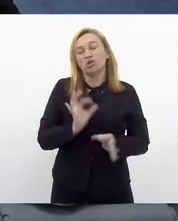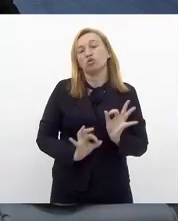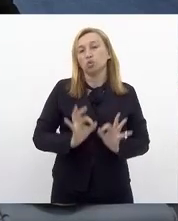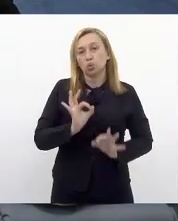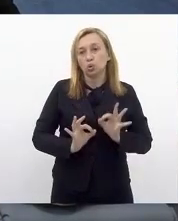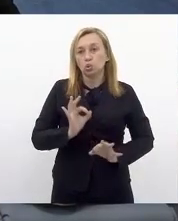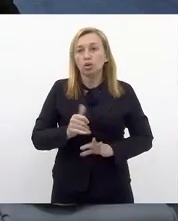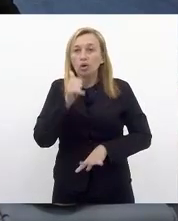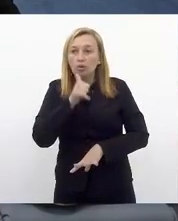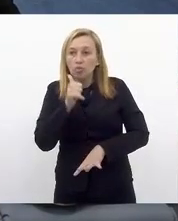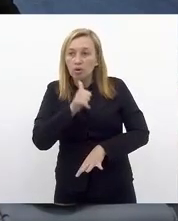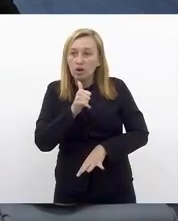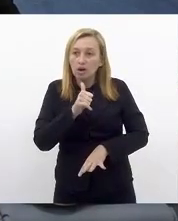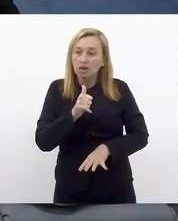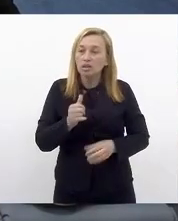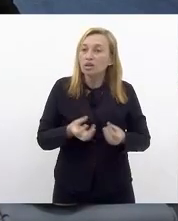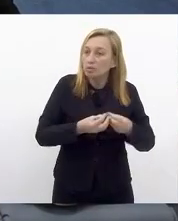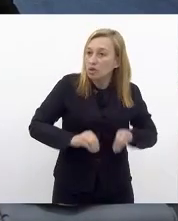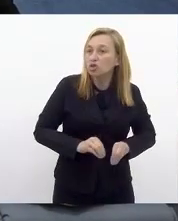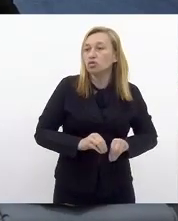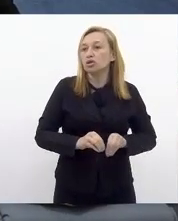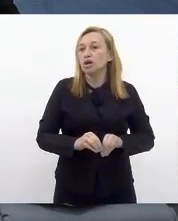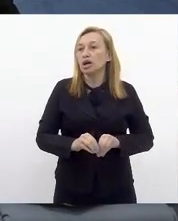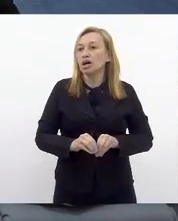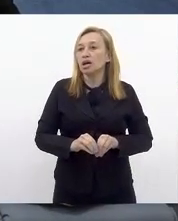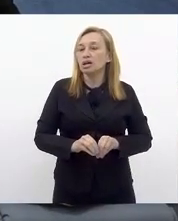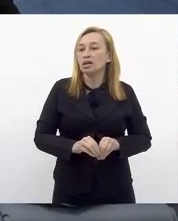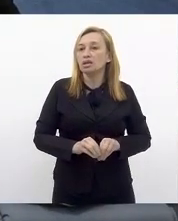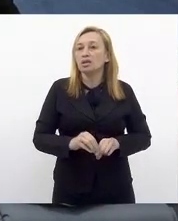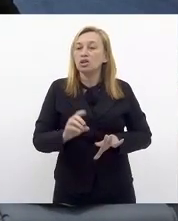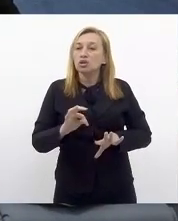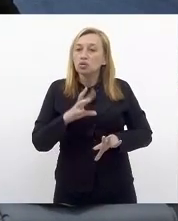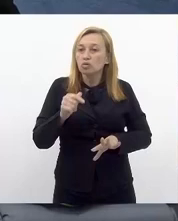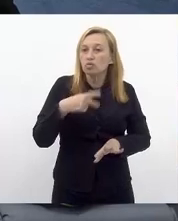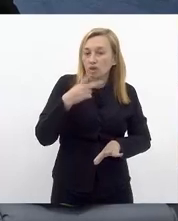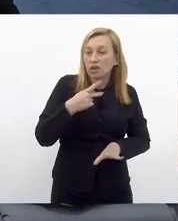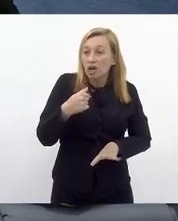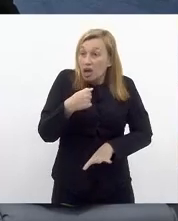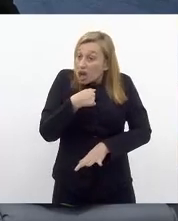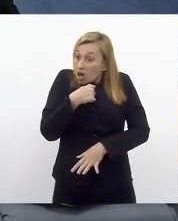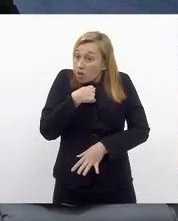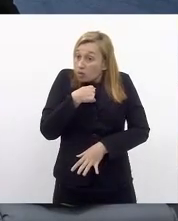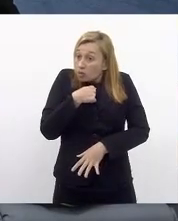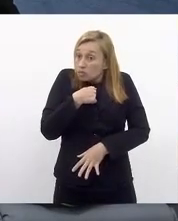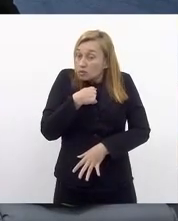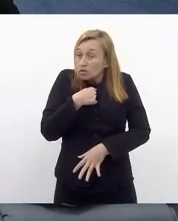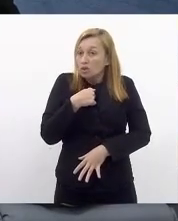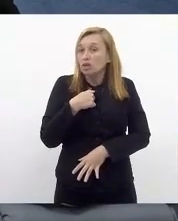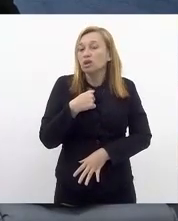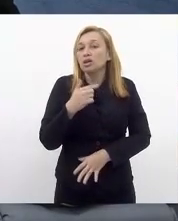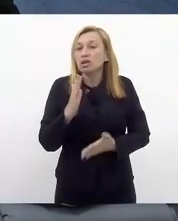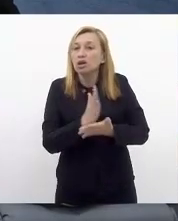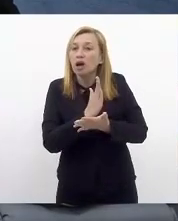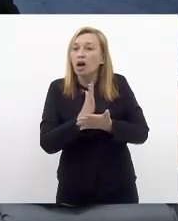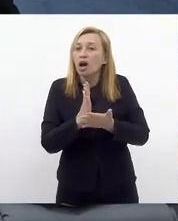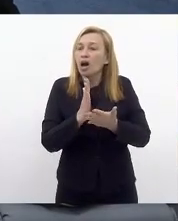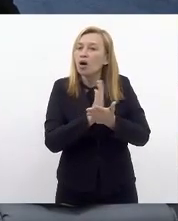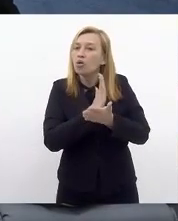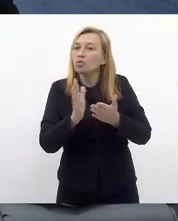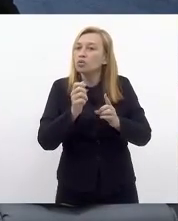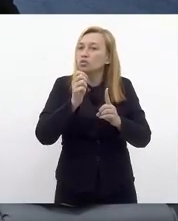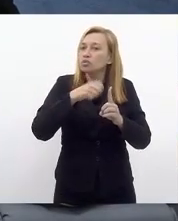que a mulher ainda seja finalizada os casos falados aí é o meu caso eu vou passar de alguns meses